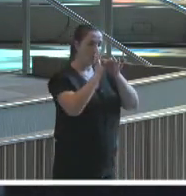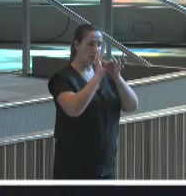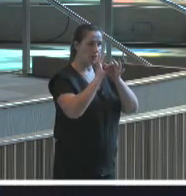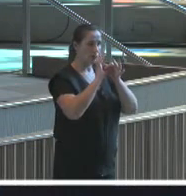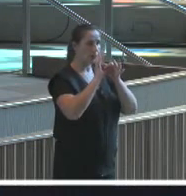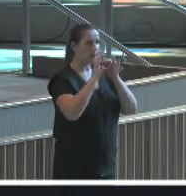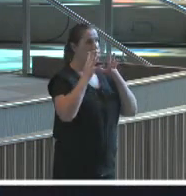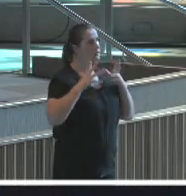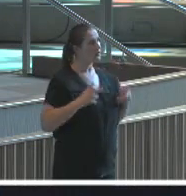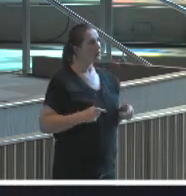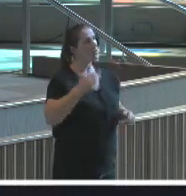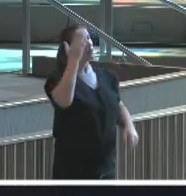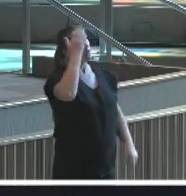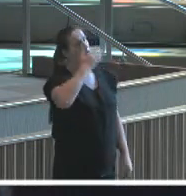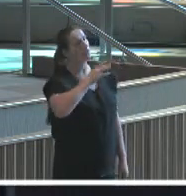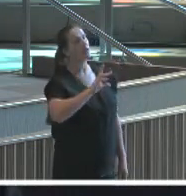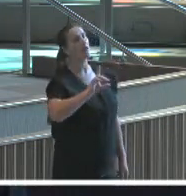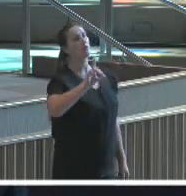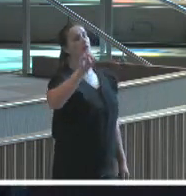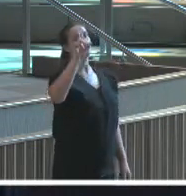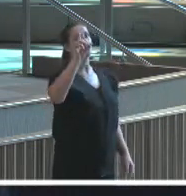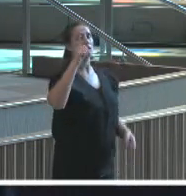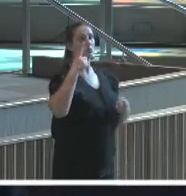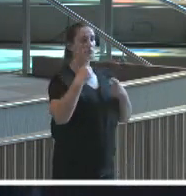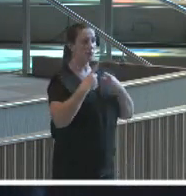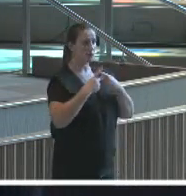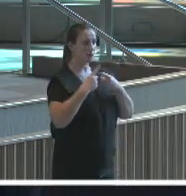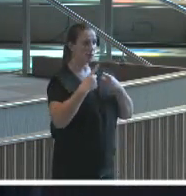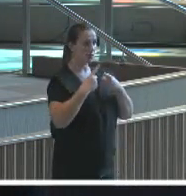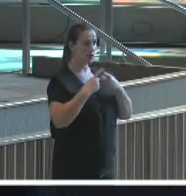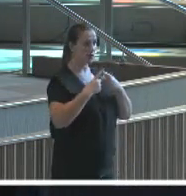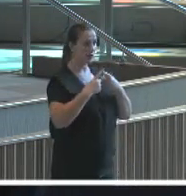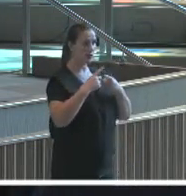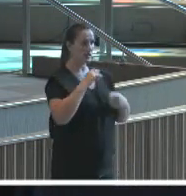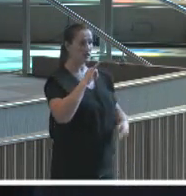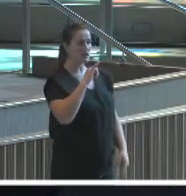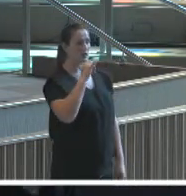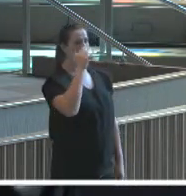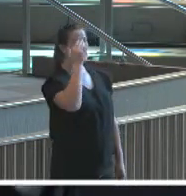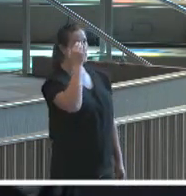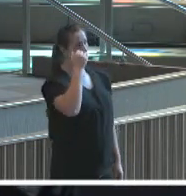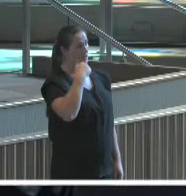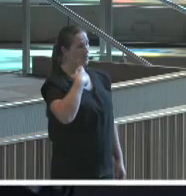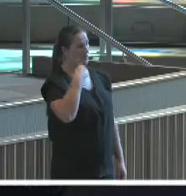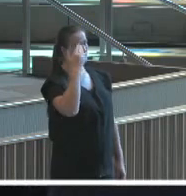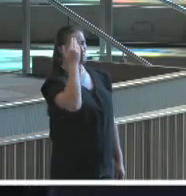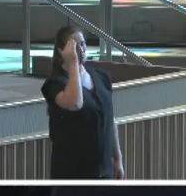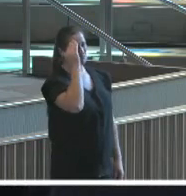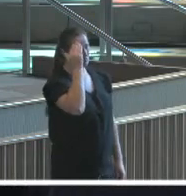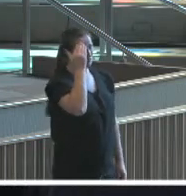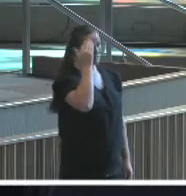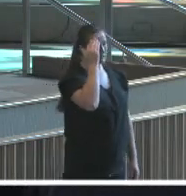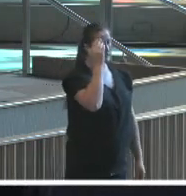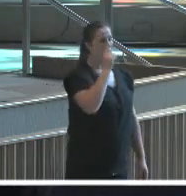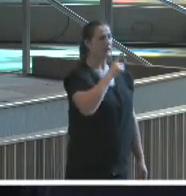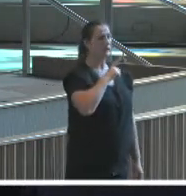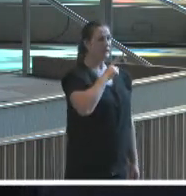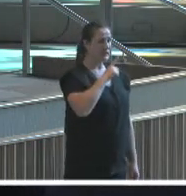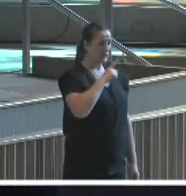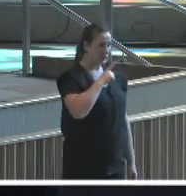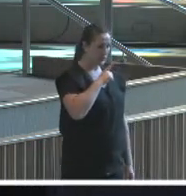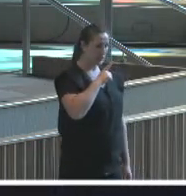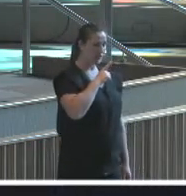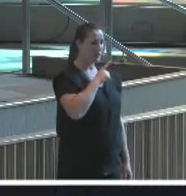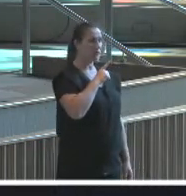Deus. Porque o fato de não discernir estas coisas tem implicado